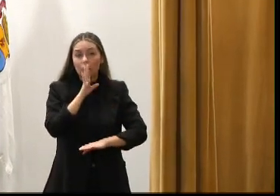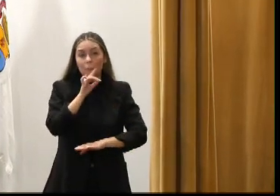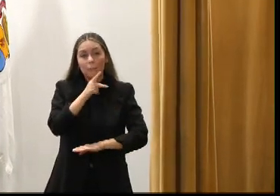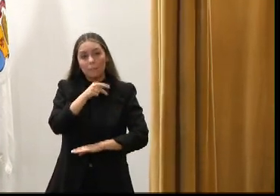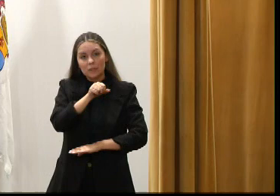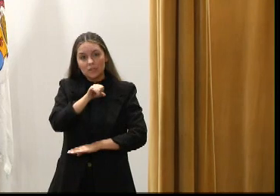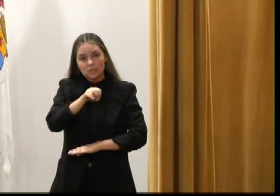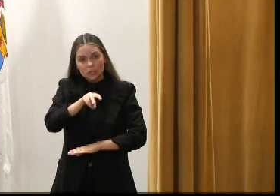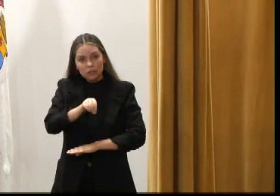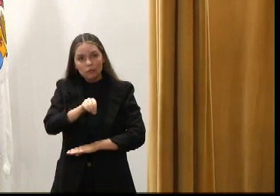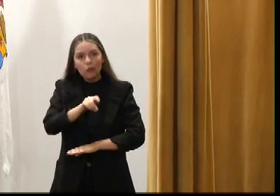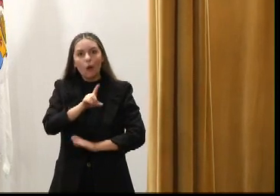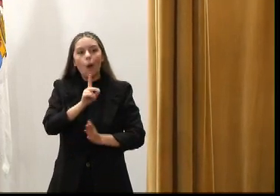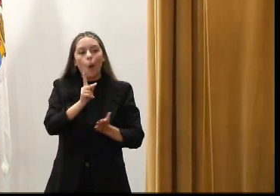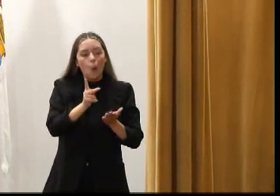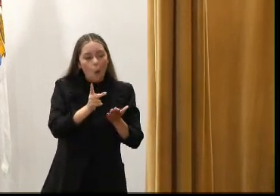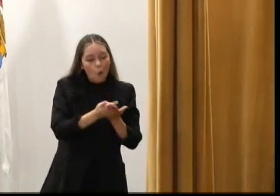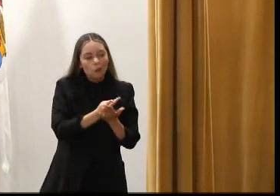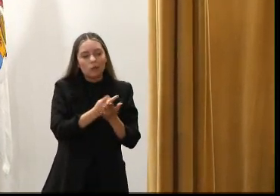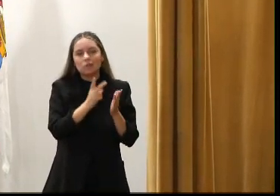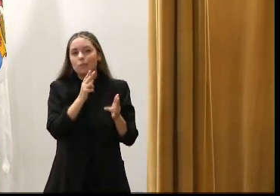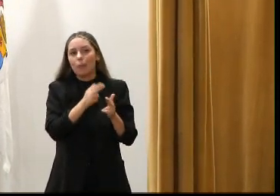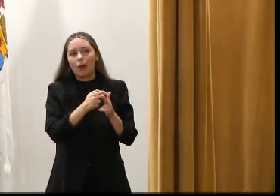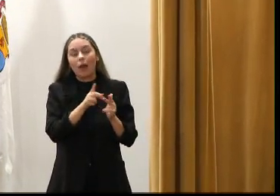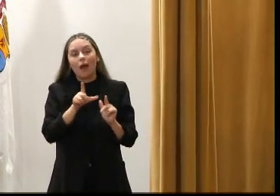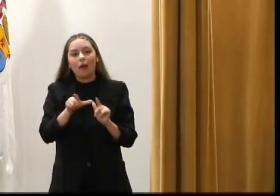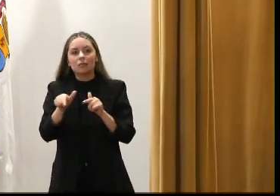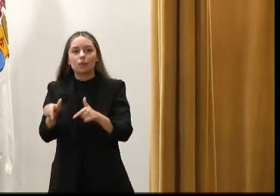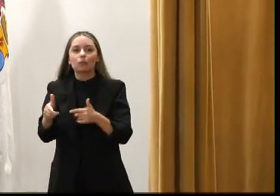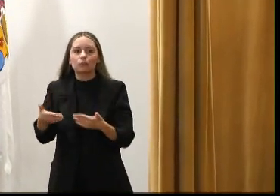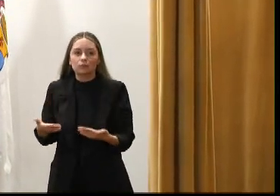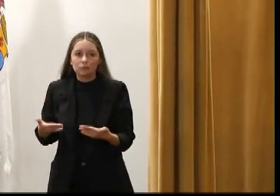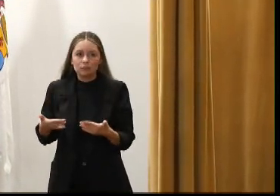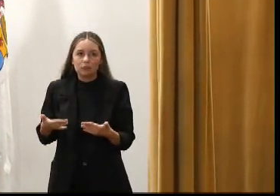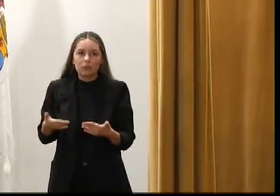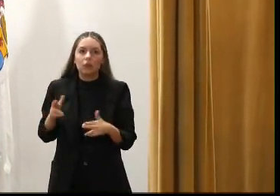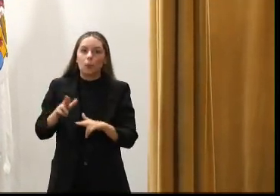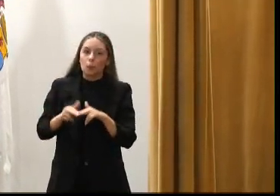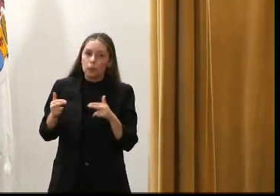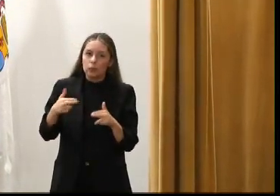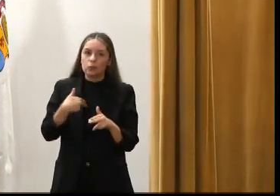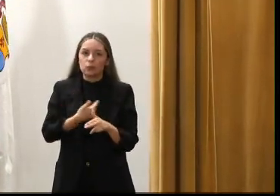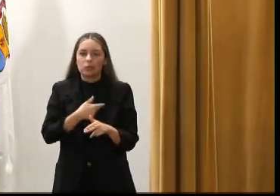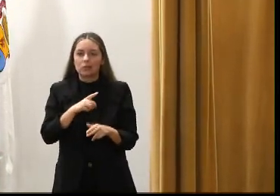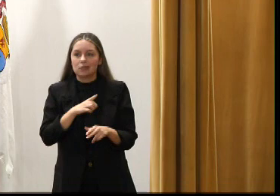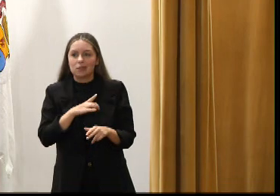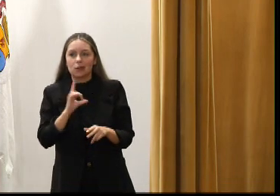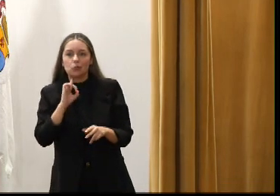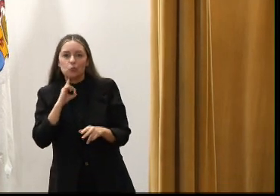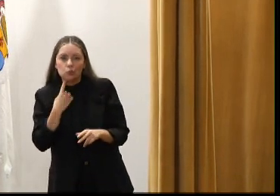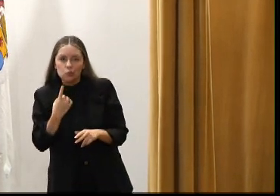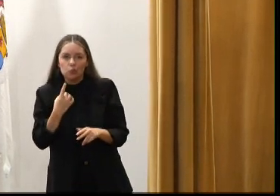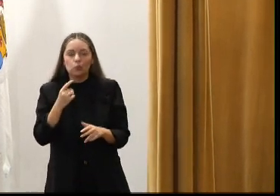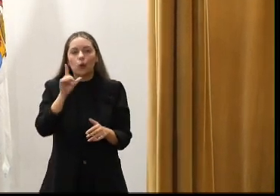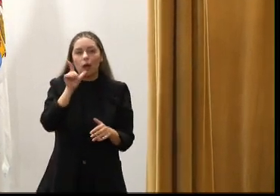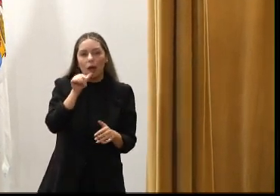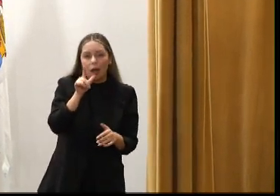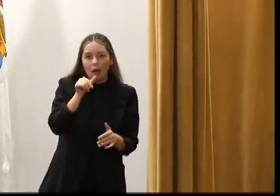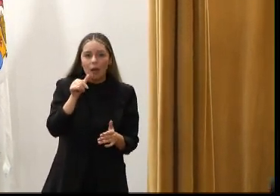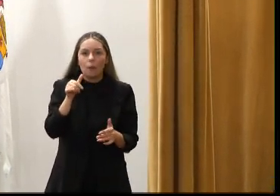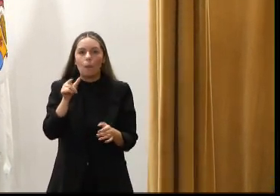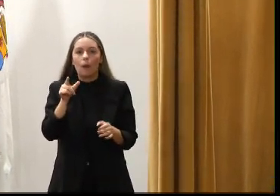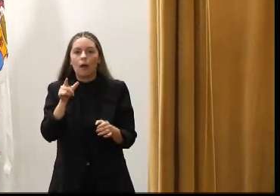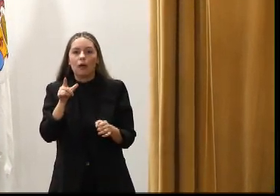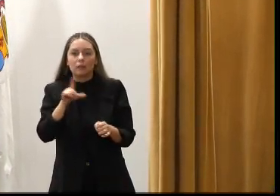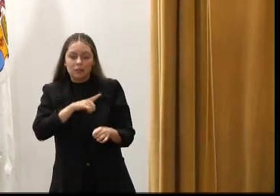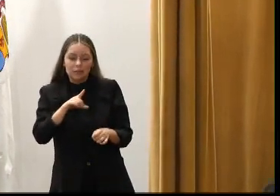poderão deixar de ser passivos. Esses são problemas que nós vamos enfrentar, porque vai trazer contaminantes, etc., para aflorar